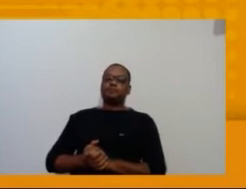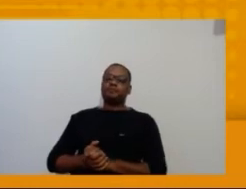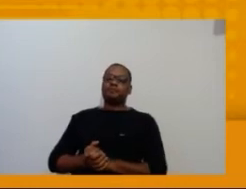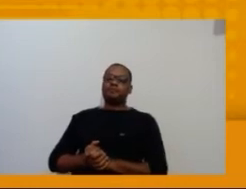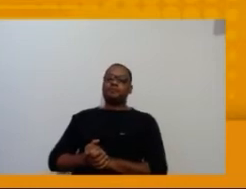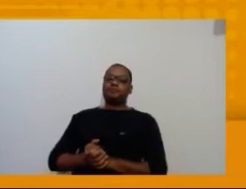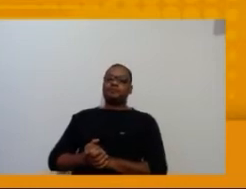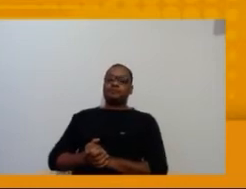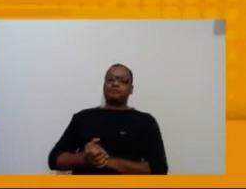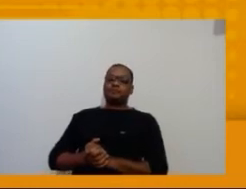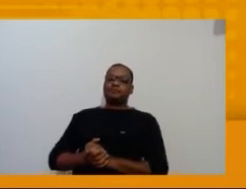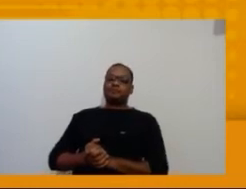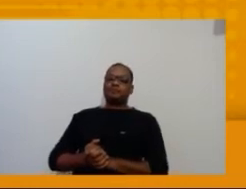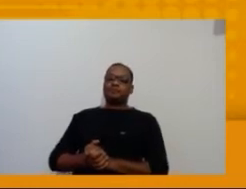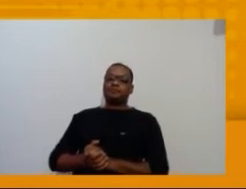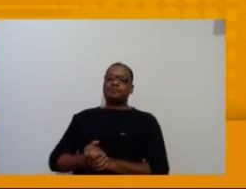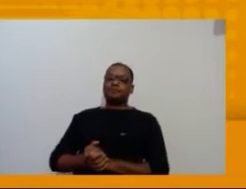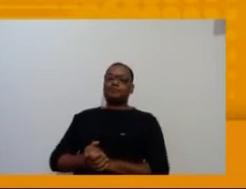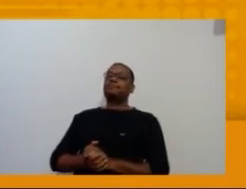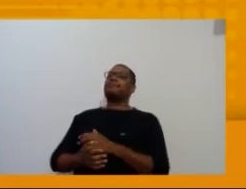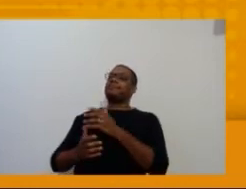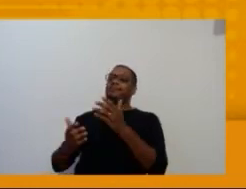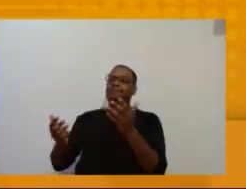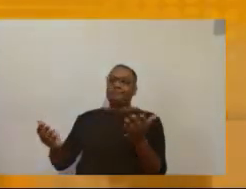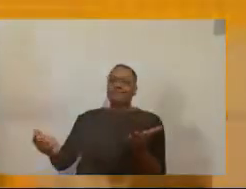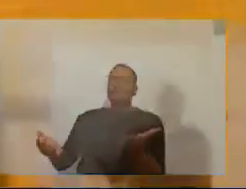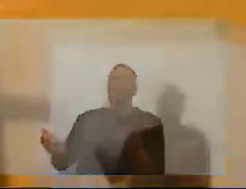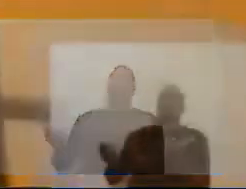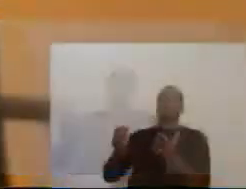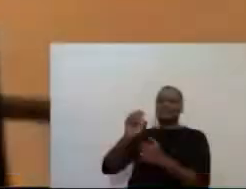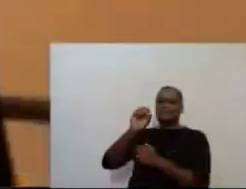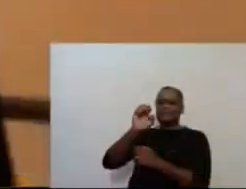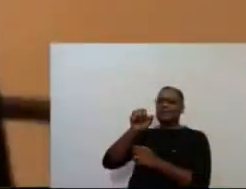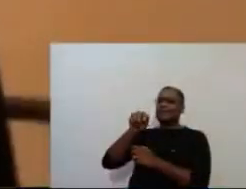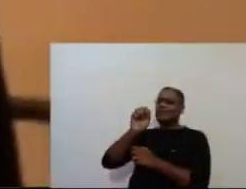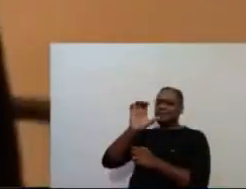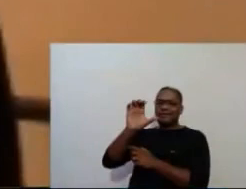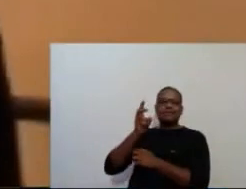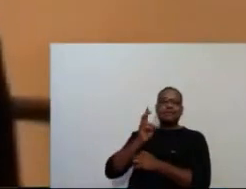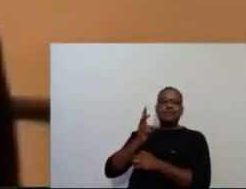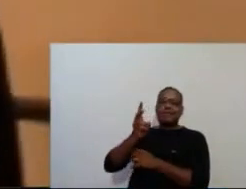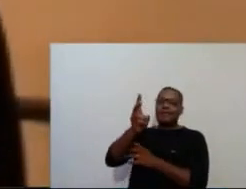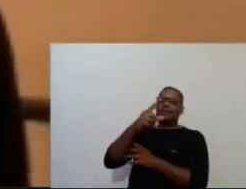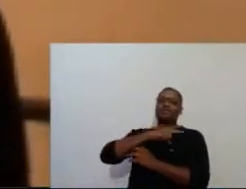Não é, Bia? O SENAC sempre teve, sim, exatamente, Kátia,